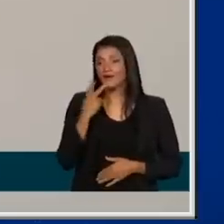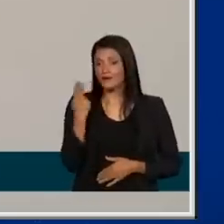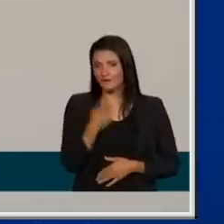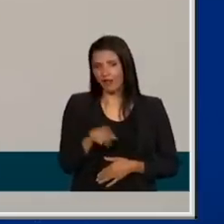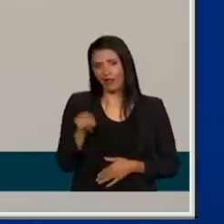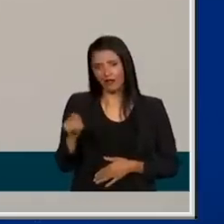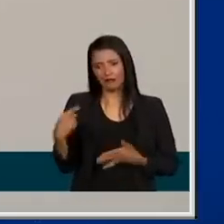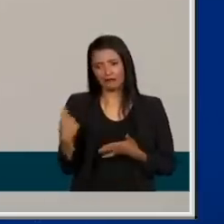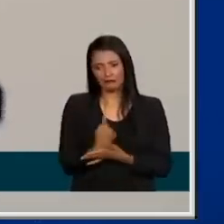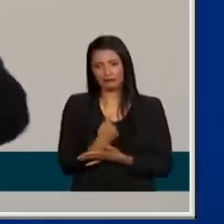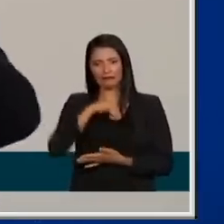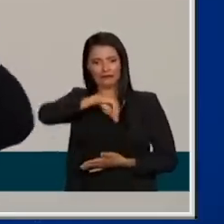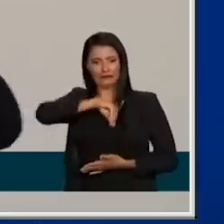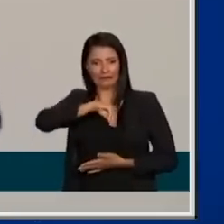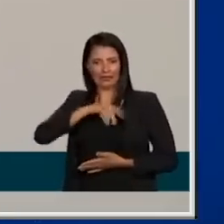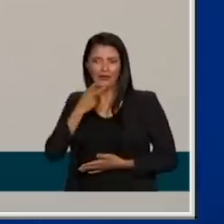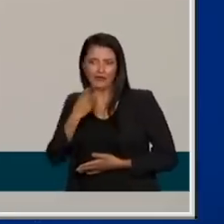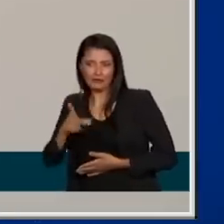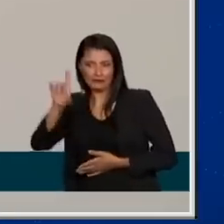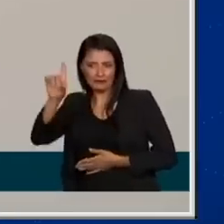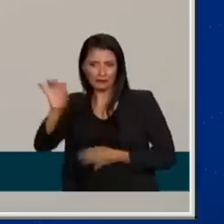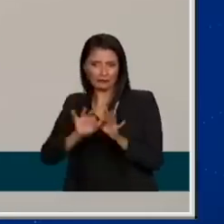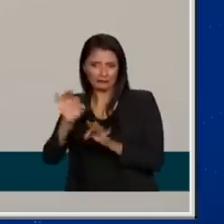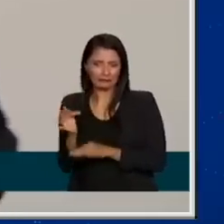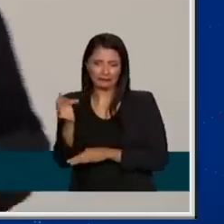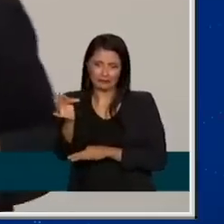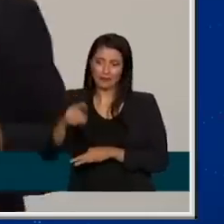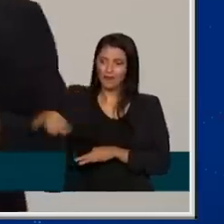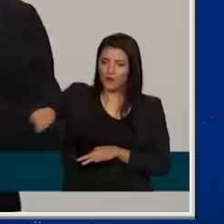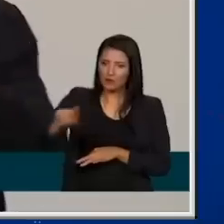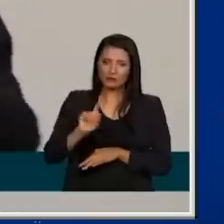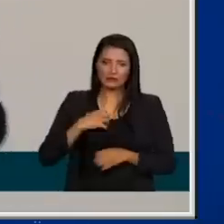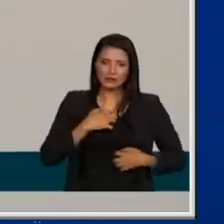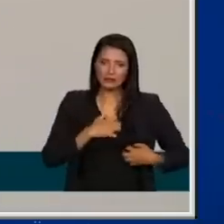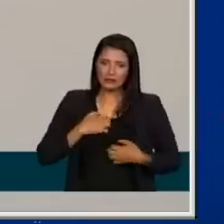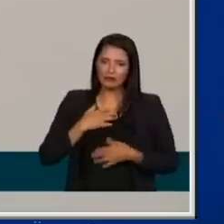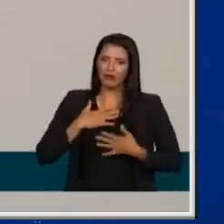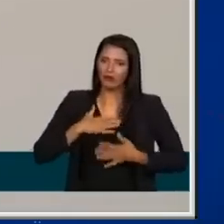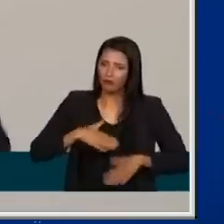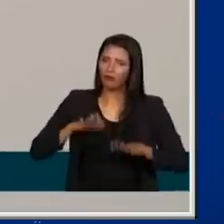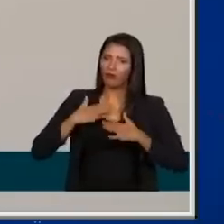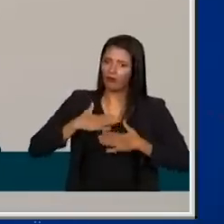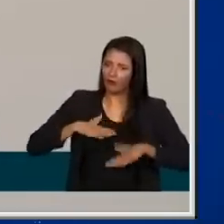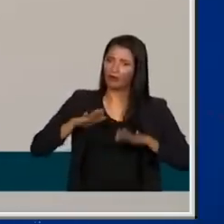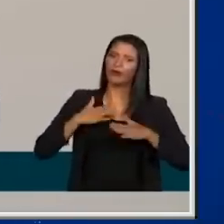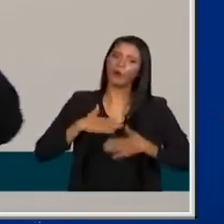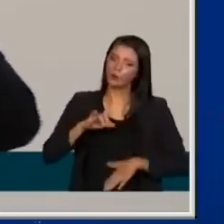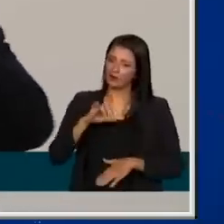policial federal ganha mais do que o policial civil e o policial civil ganhar menos do que o policial federal